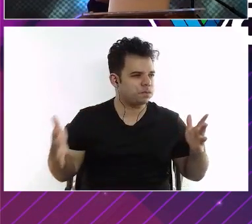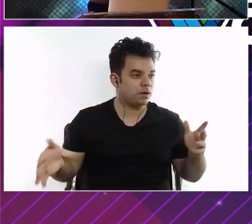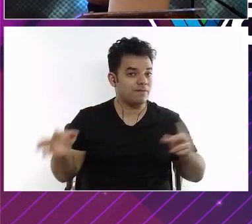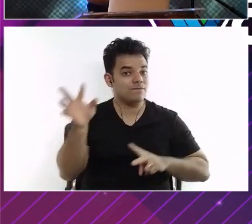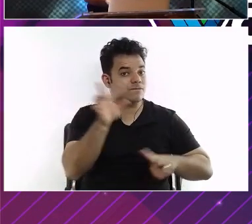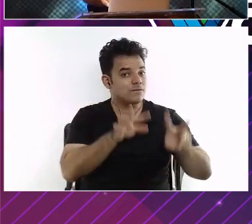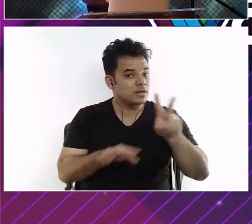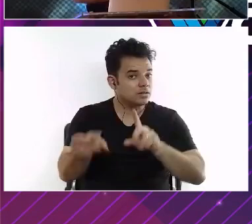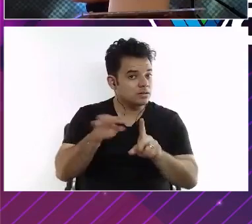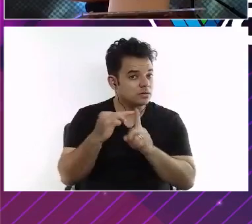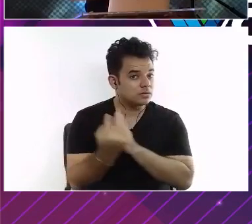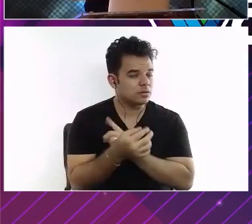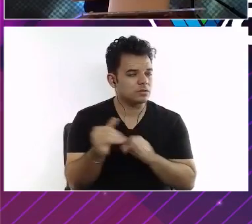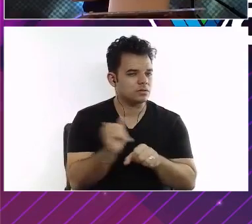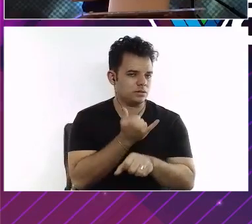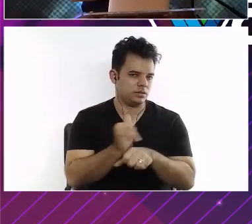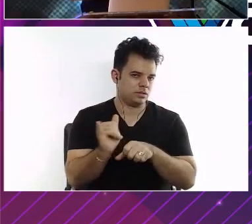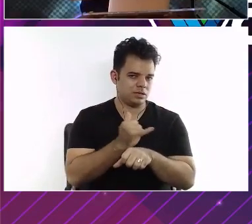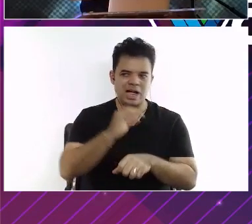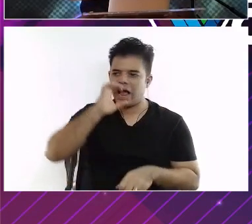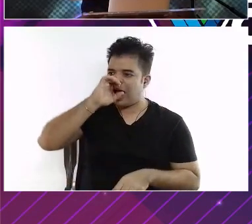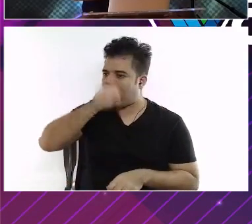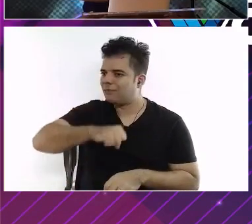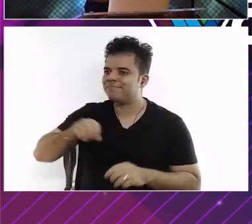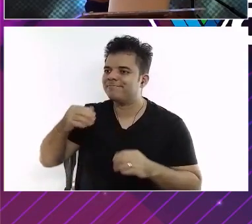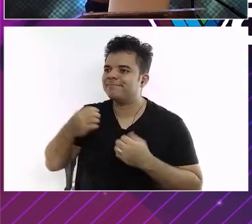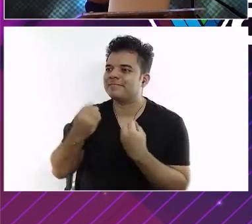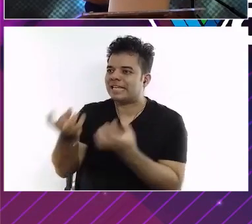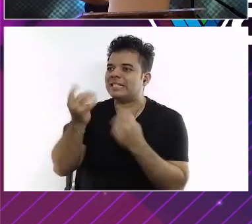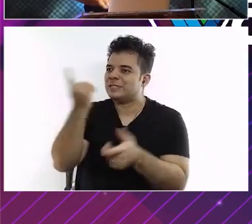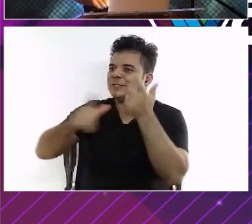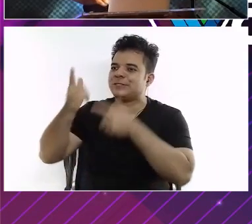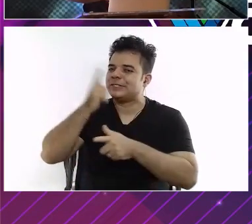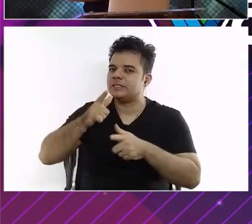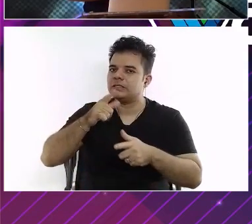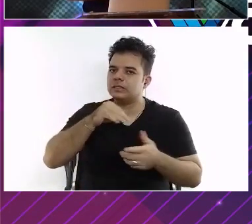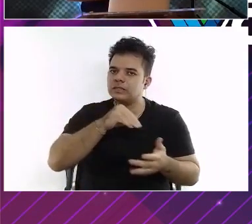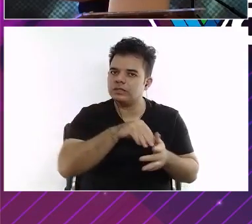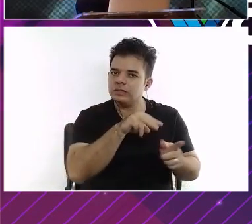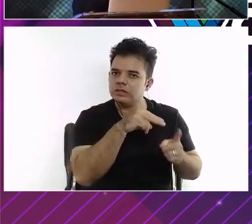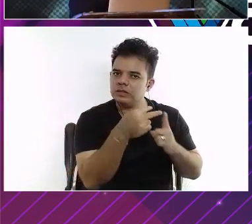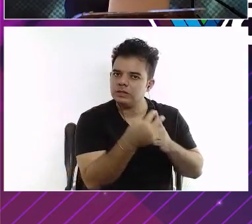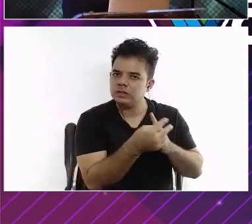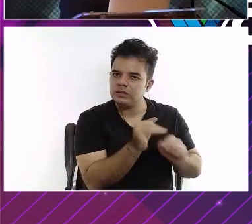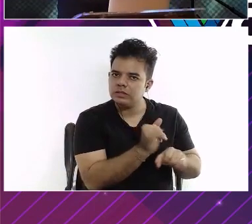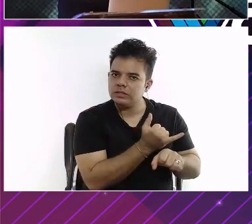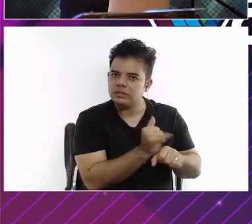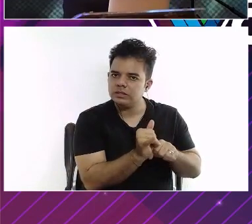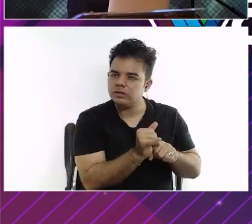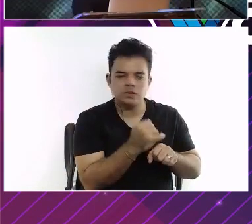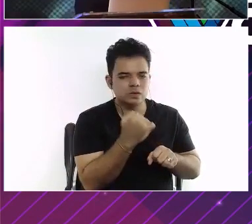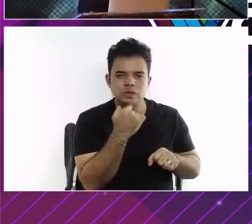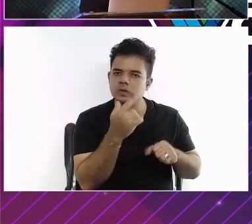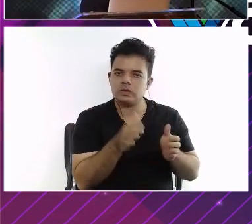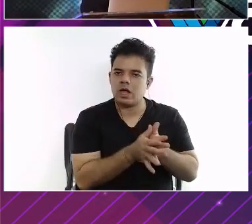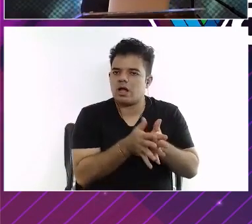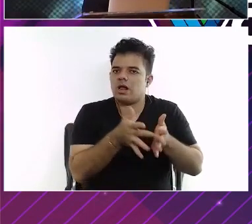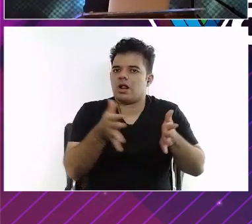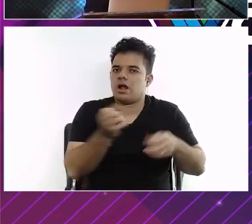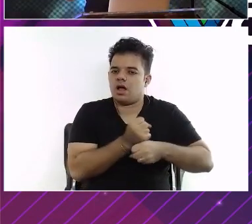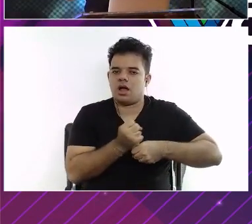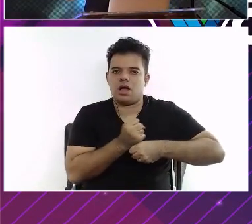Entrega rápida, sem visão estratégica, pode ser que a gente não atenda às necessidades de longo prazo. Os negócios querem